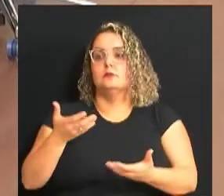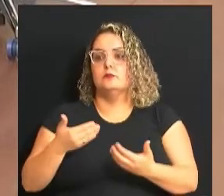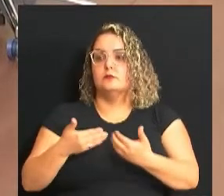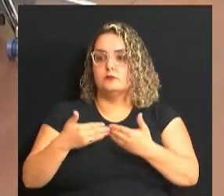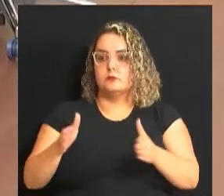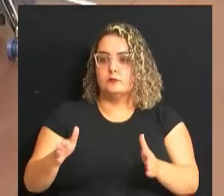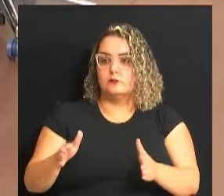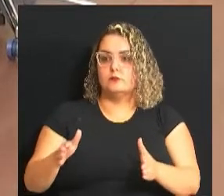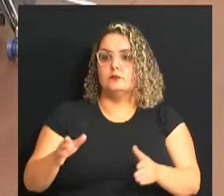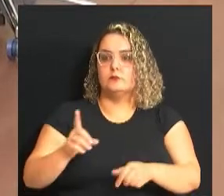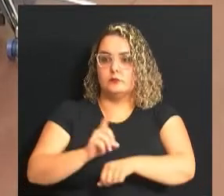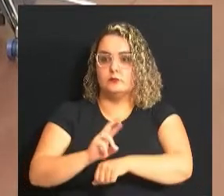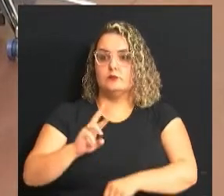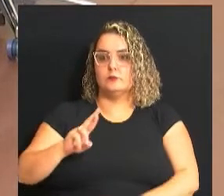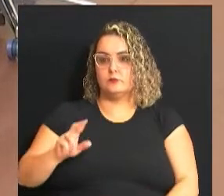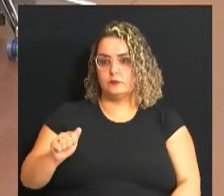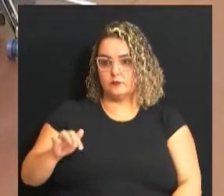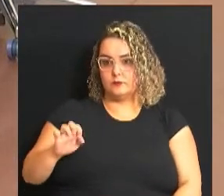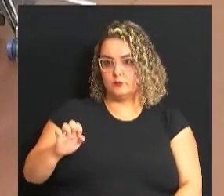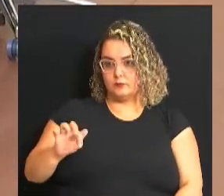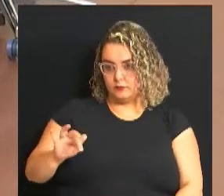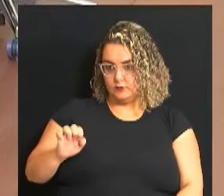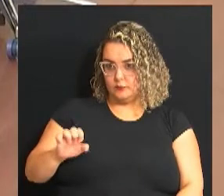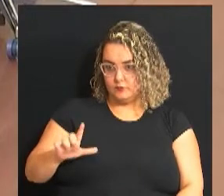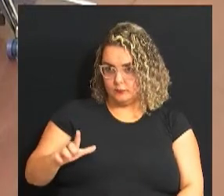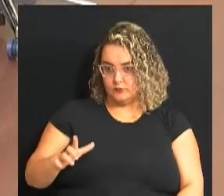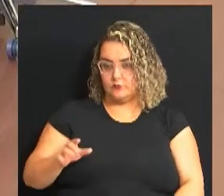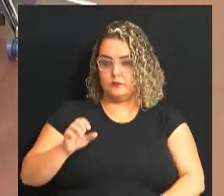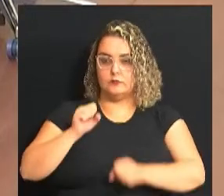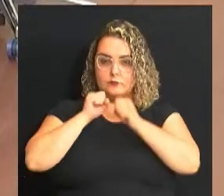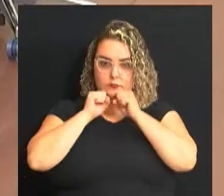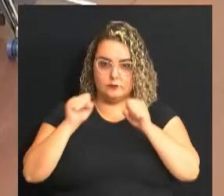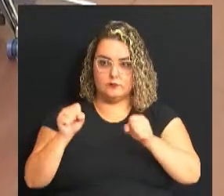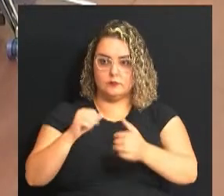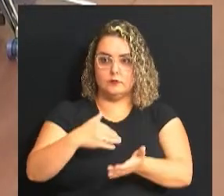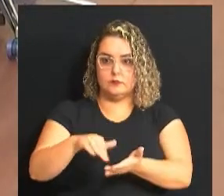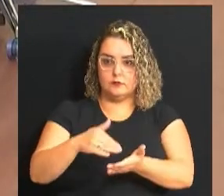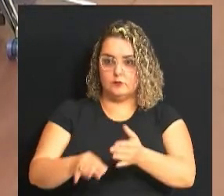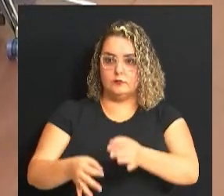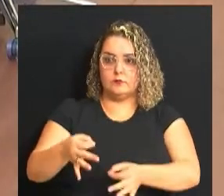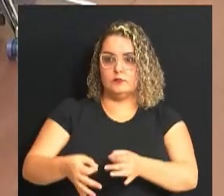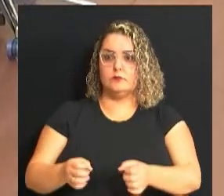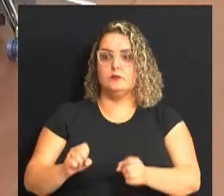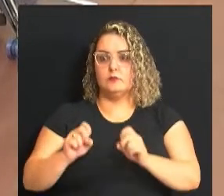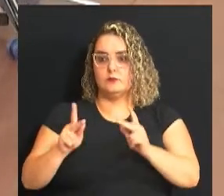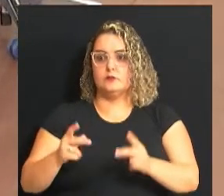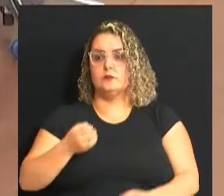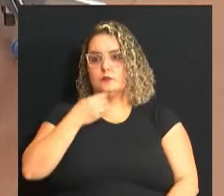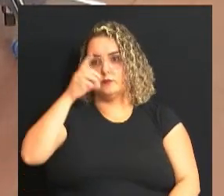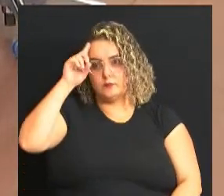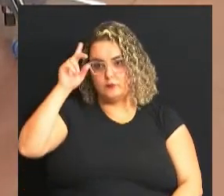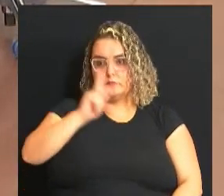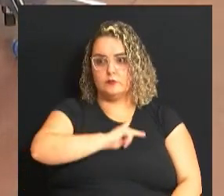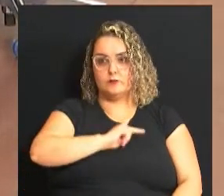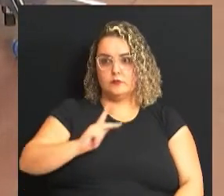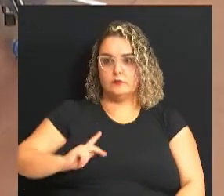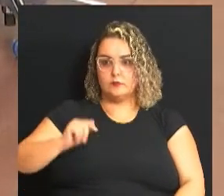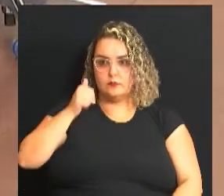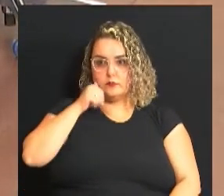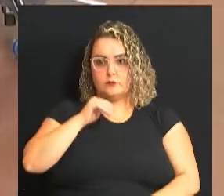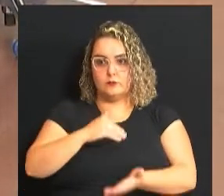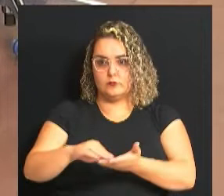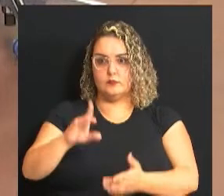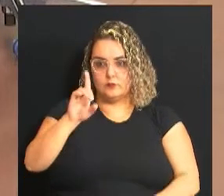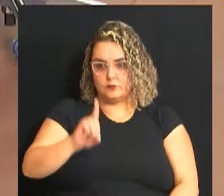palavra ao doutor Rafael Taviano, assessor da Secretaria Municipal de Justiça. Pois não, doutor. Bom dia, presidente, secretário,